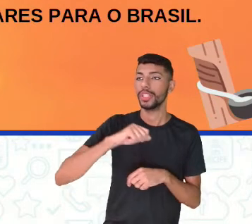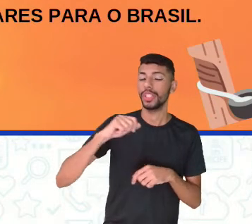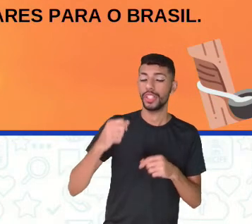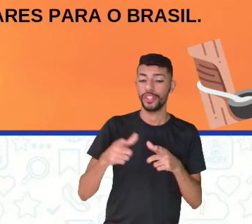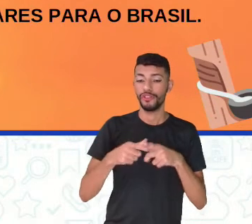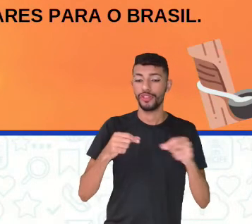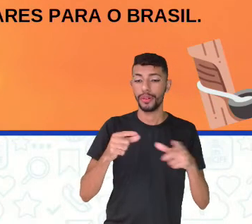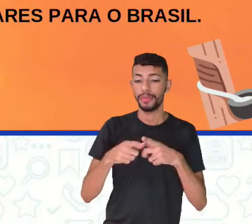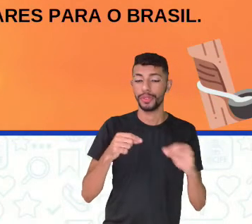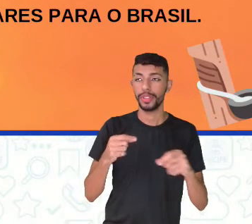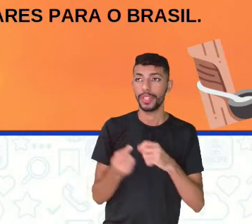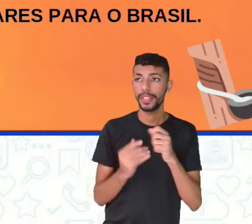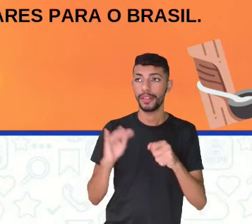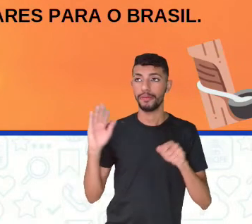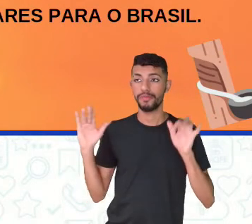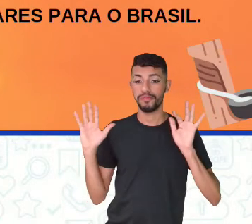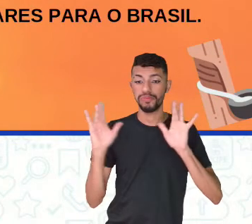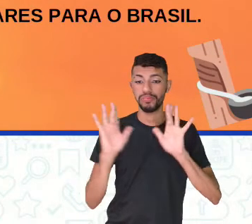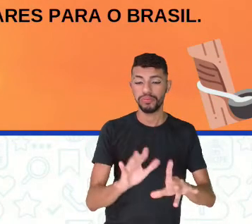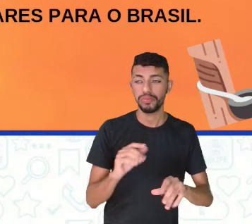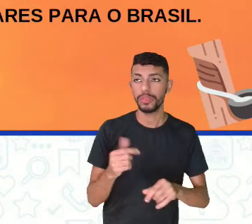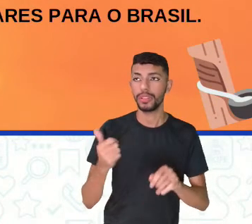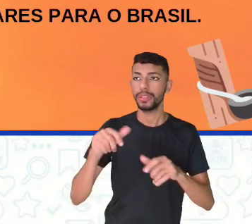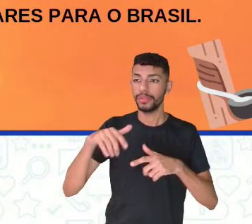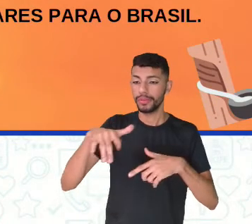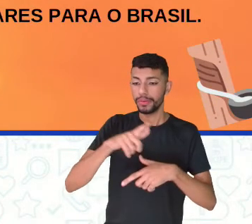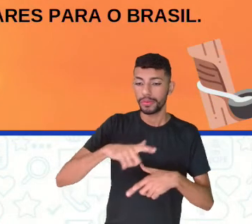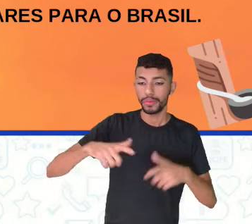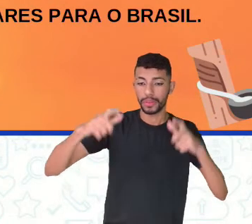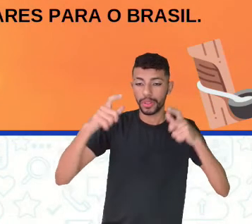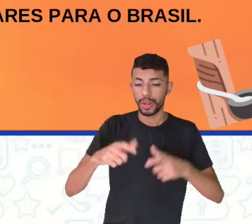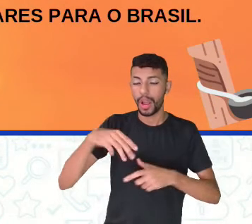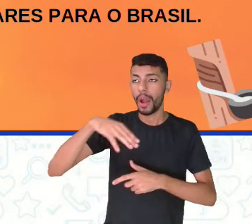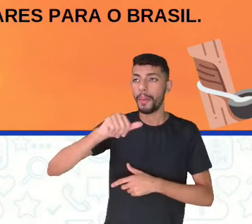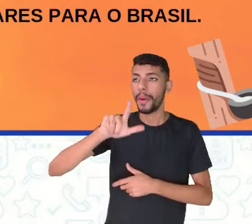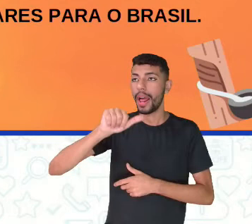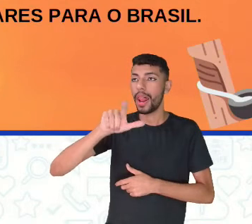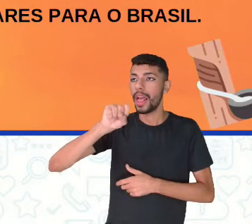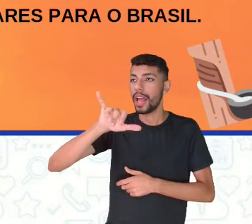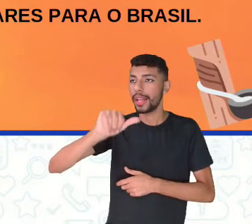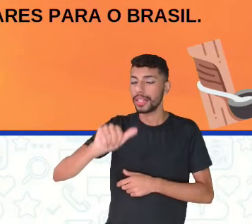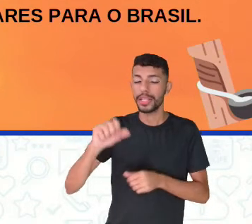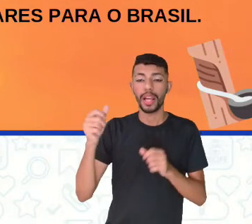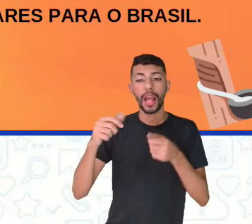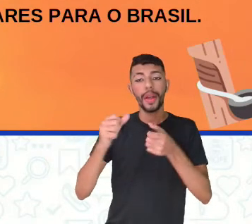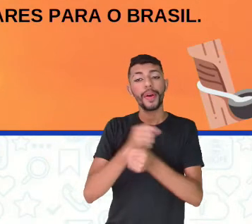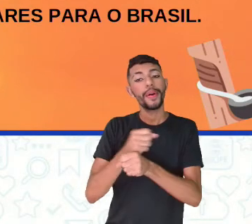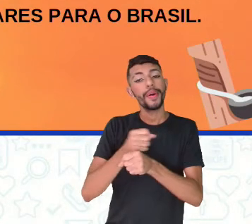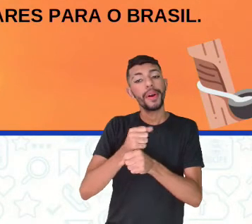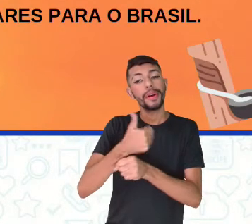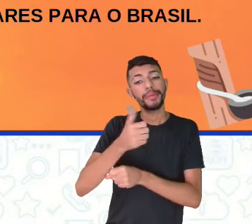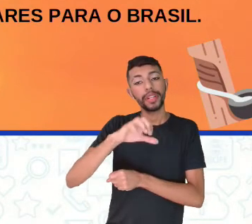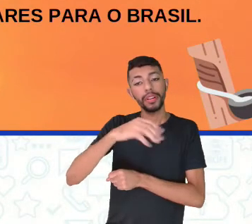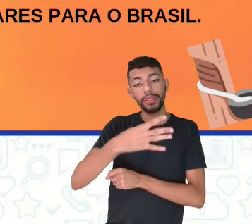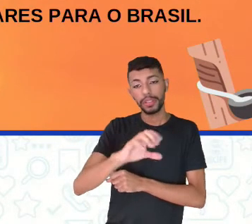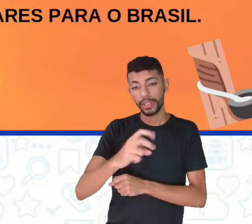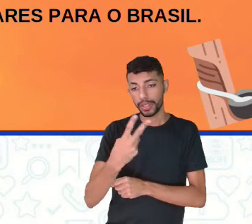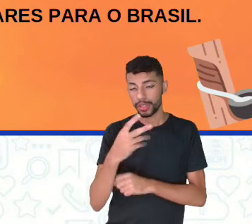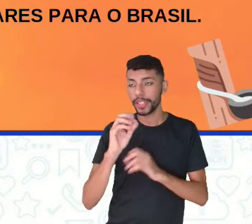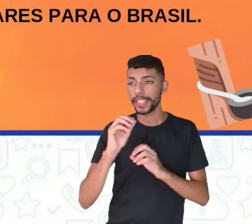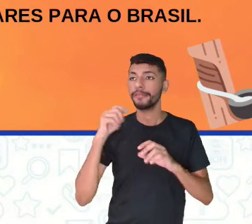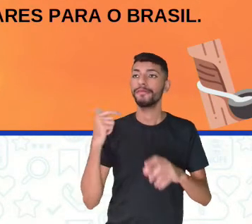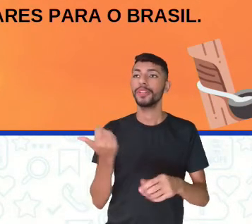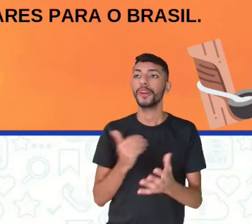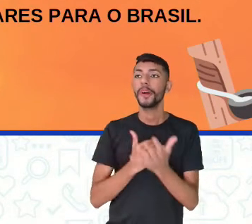no território da Malásia no ano de 42. E aí eles começam o quê, ó? A tomar posse